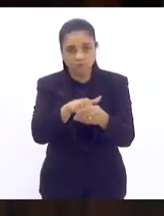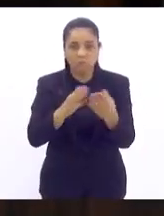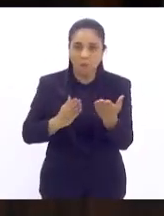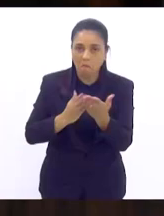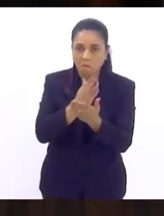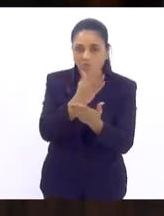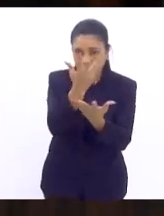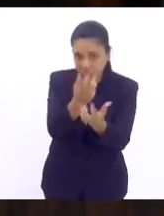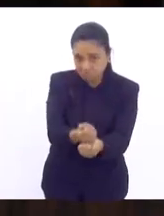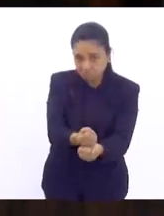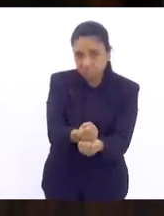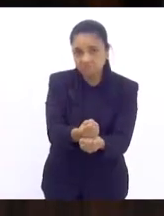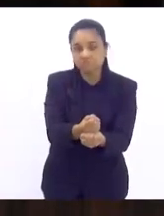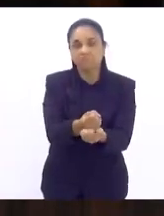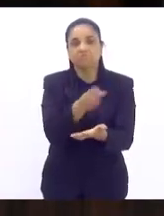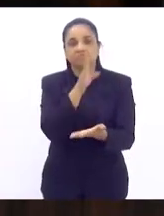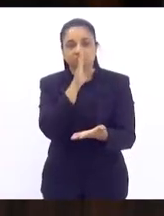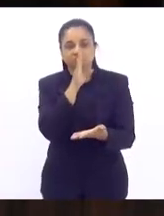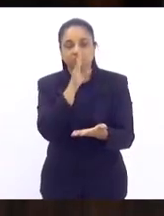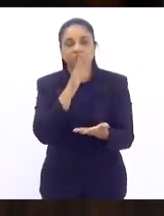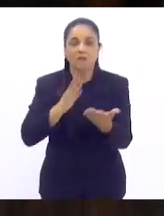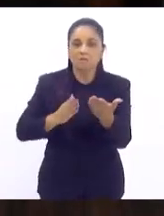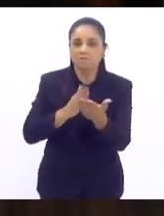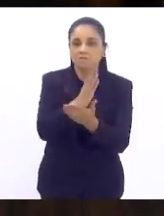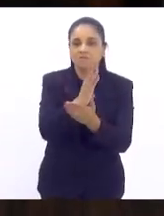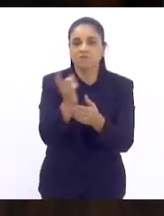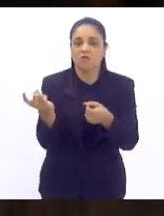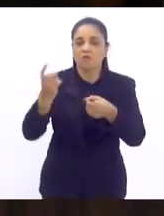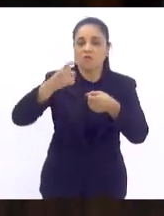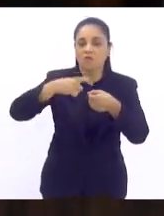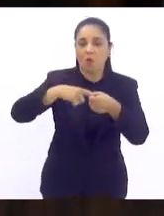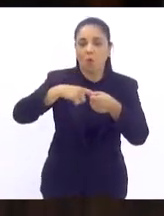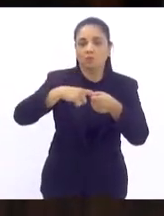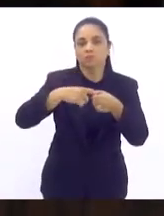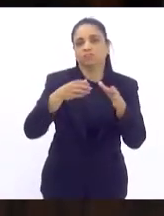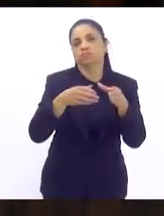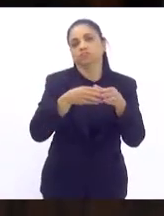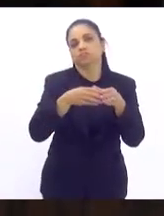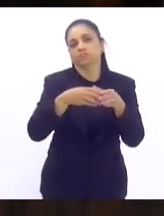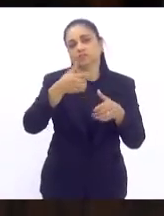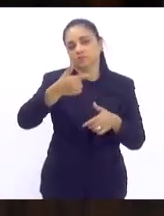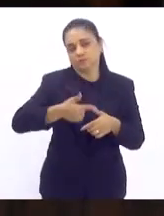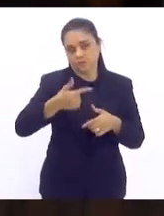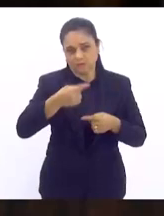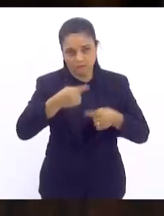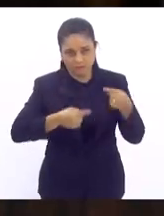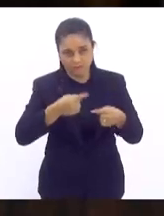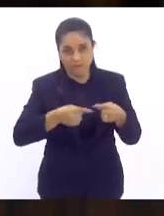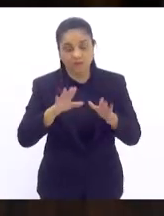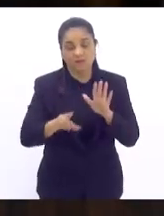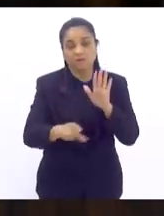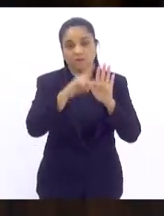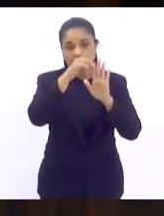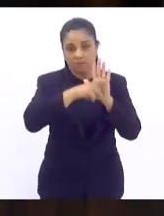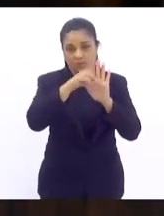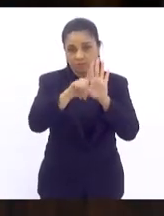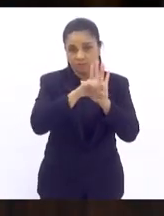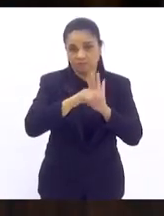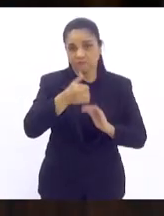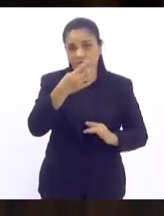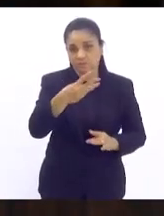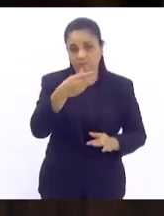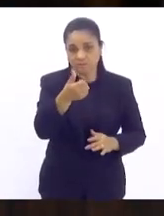aprovam permaneçam como estão. Aprovada em primeira, retorna em segunda. Projeto de lei número 318 de